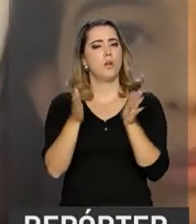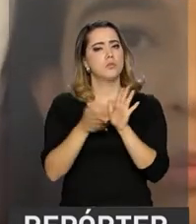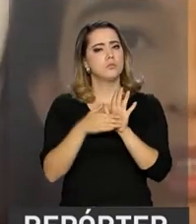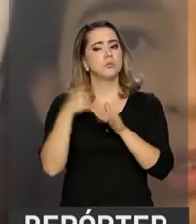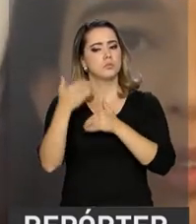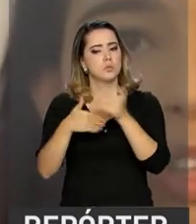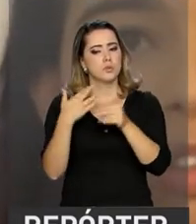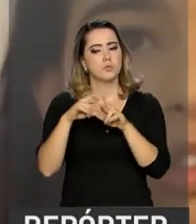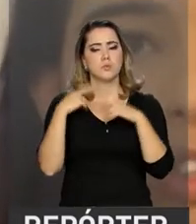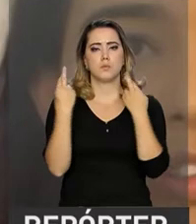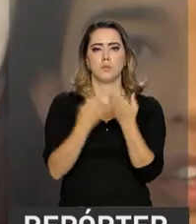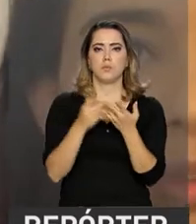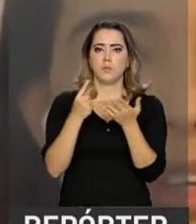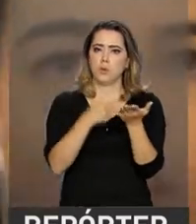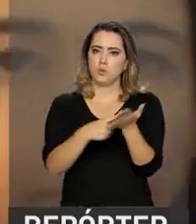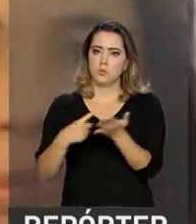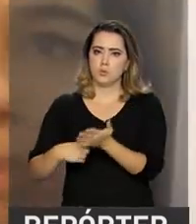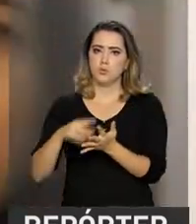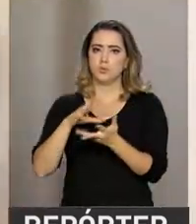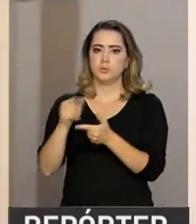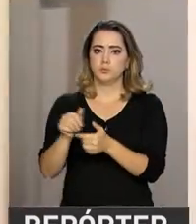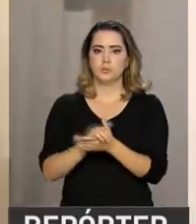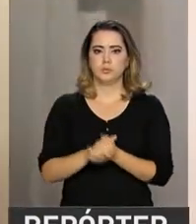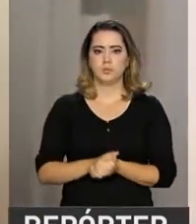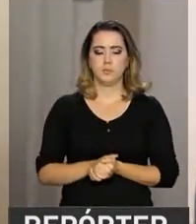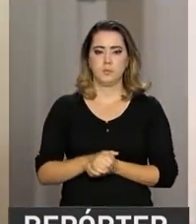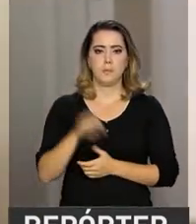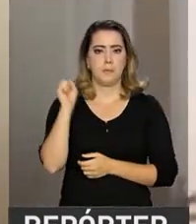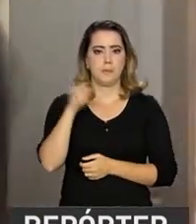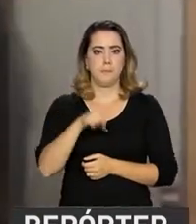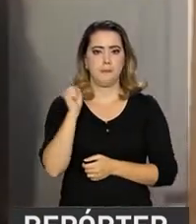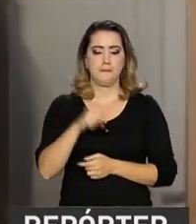próximos compromissos nessa agenda internacional? Sim.